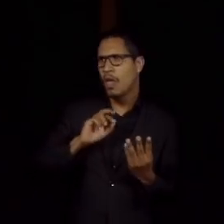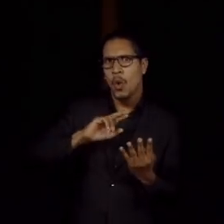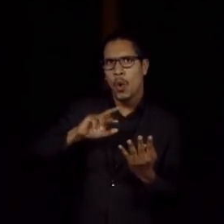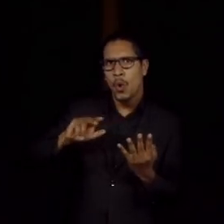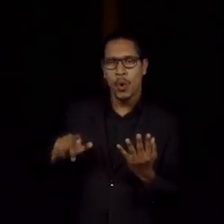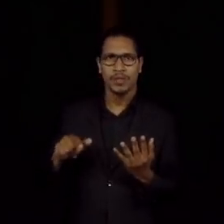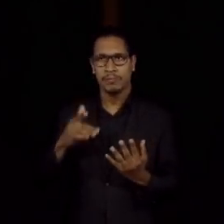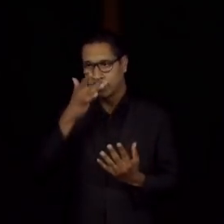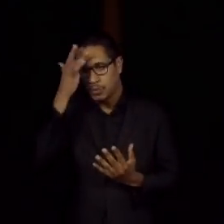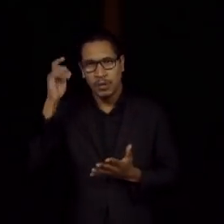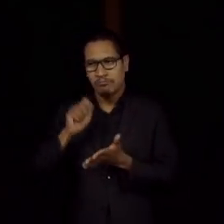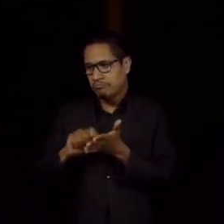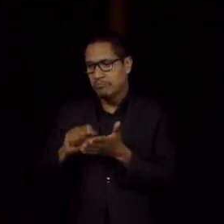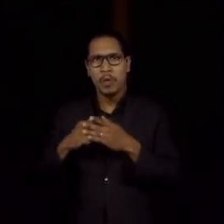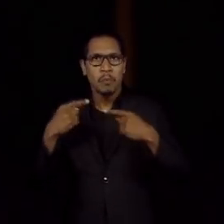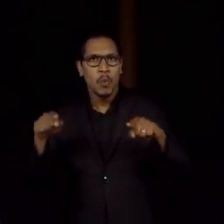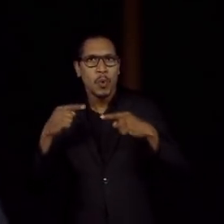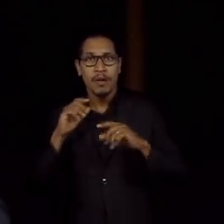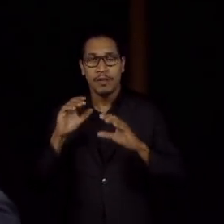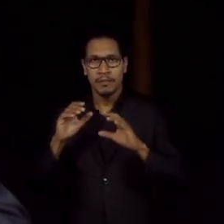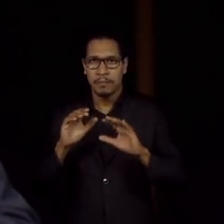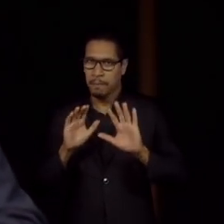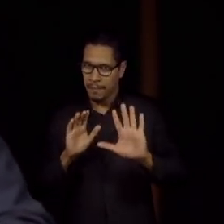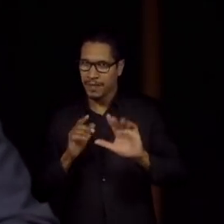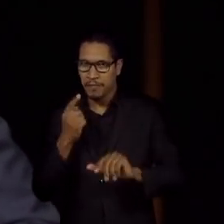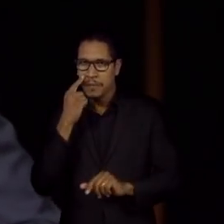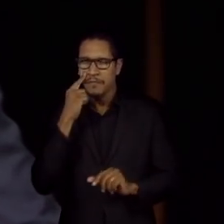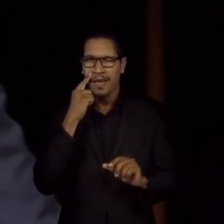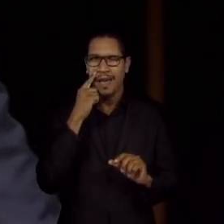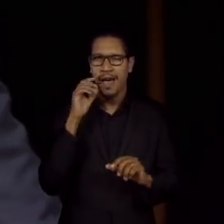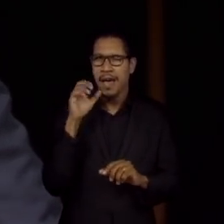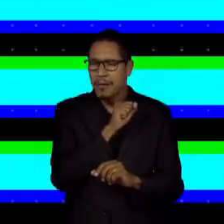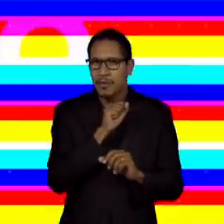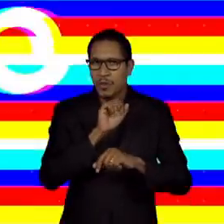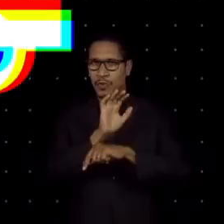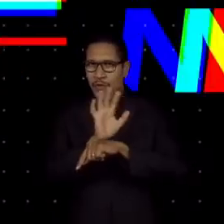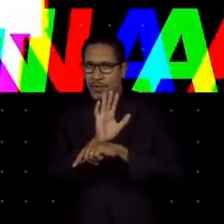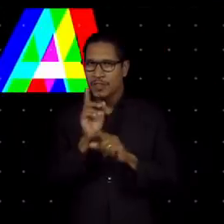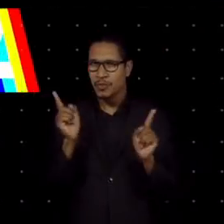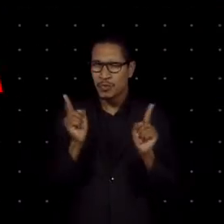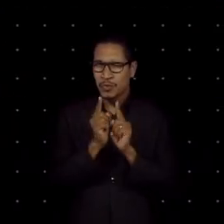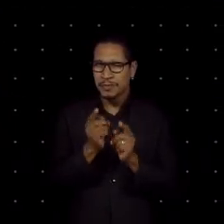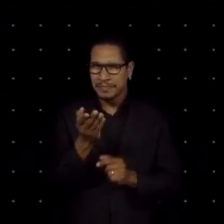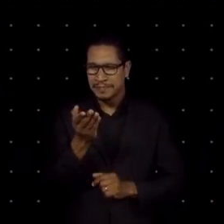tal. Mas antes da gente falar desse assunto, queria mostrar esse vídeo para você.